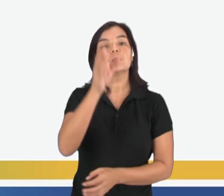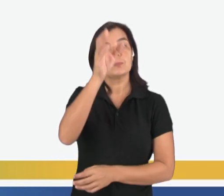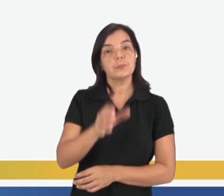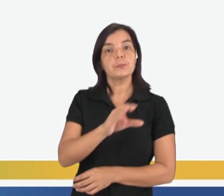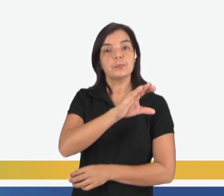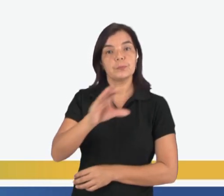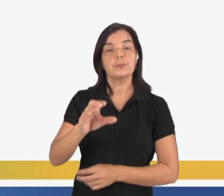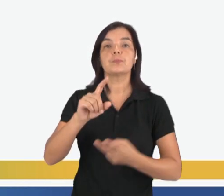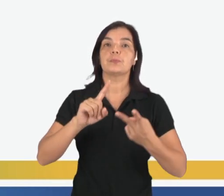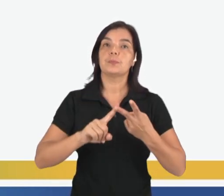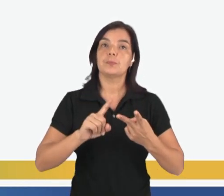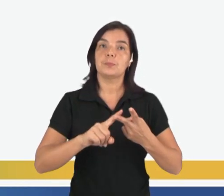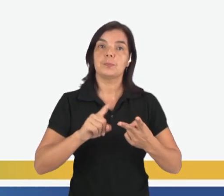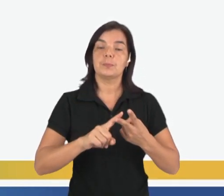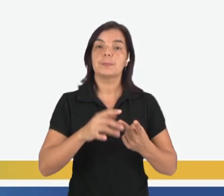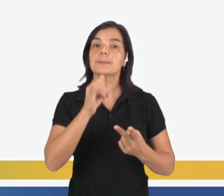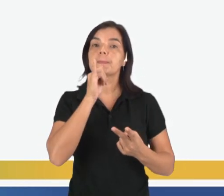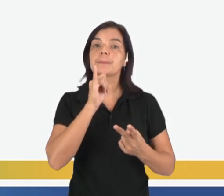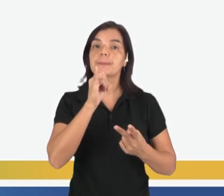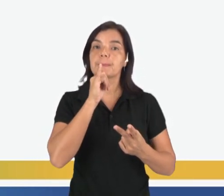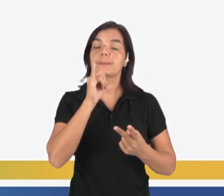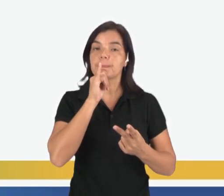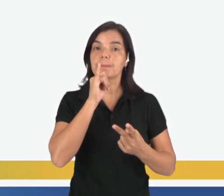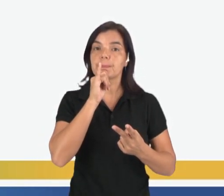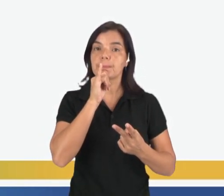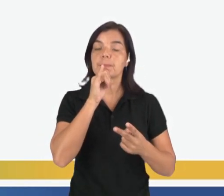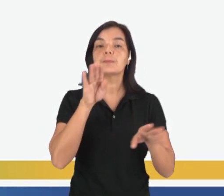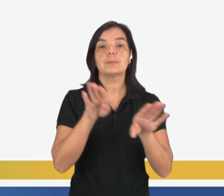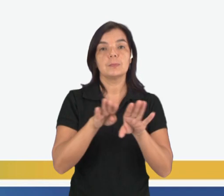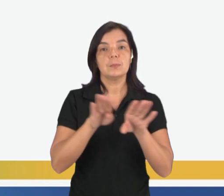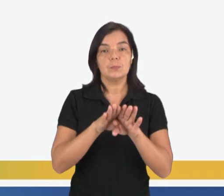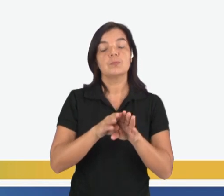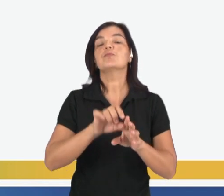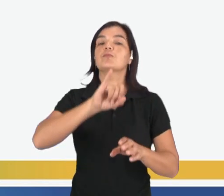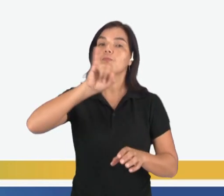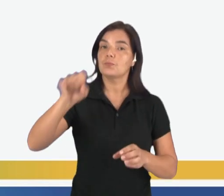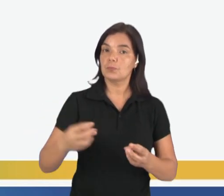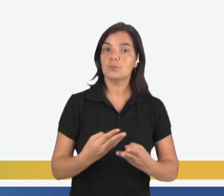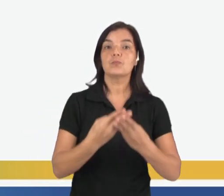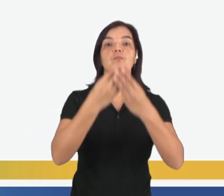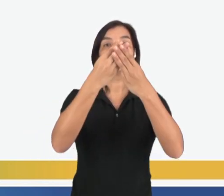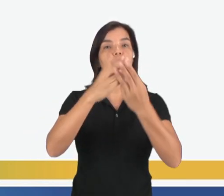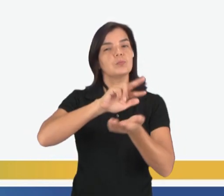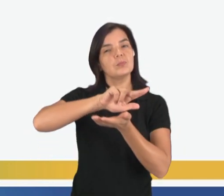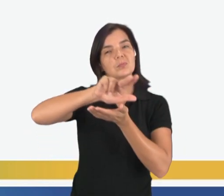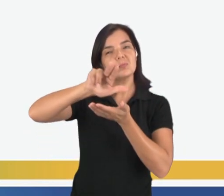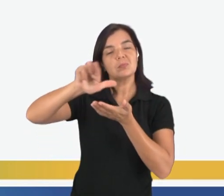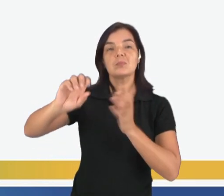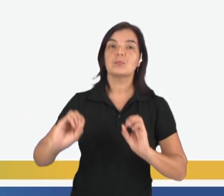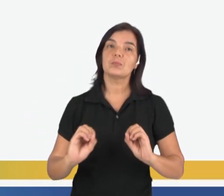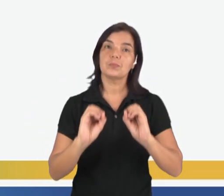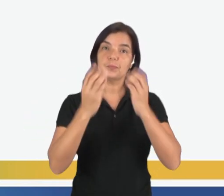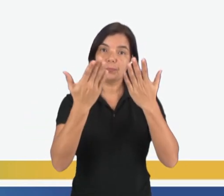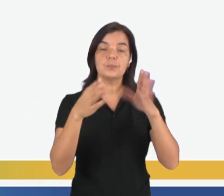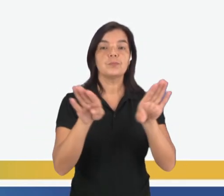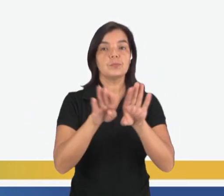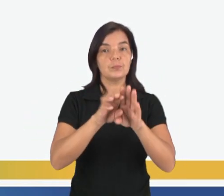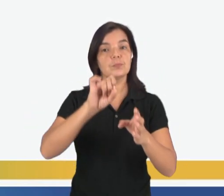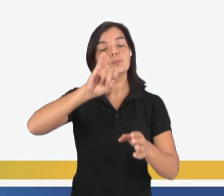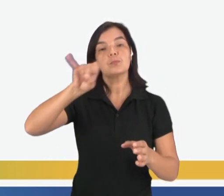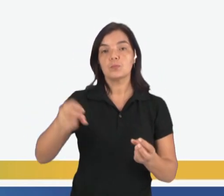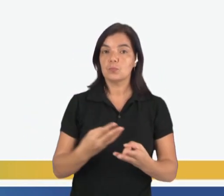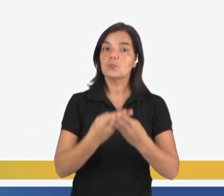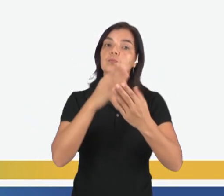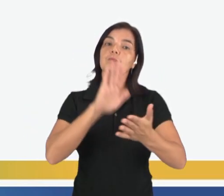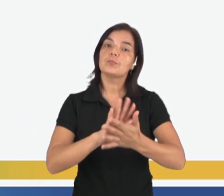católicas. Temos aí exemplo da festa do tabernáculo judaico também, que são vários tipos de festa que o judeu